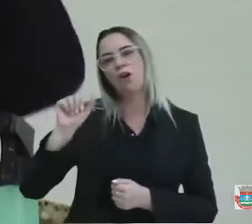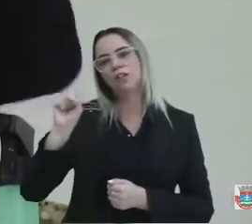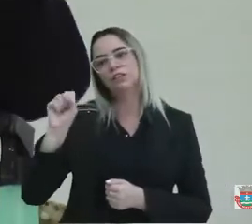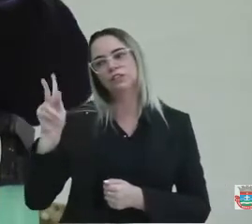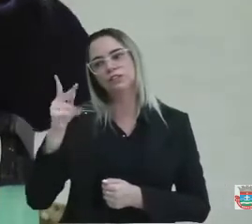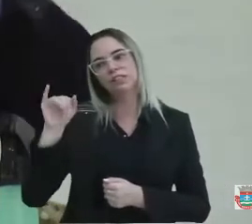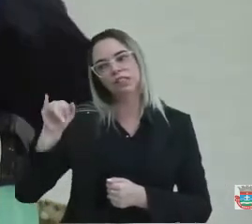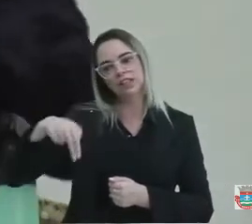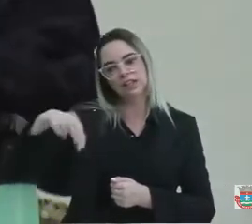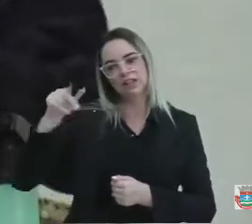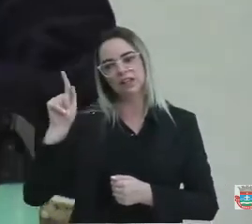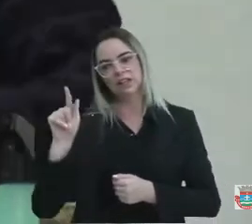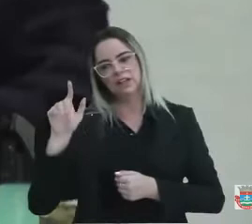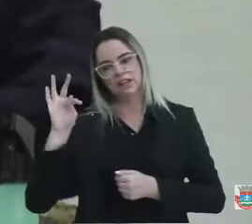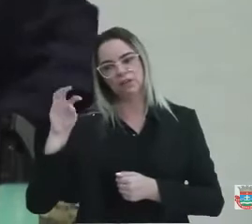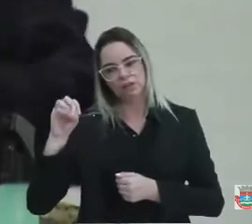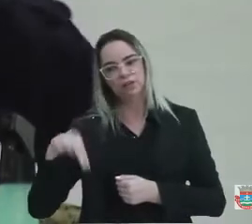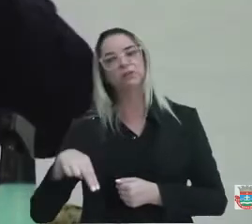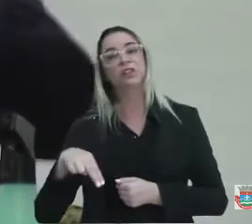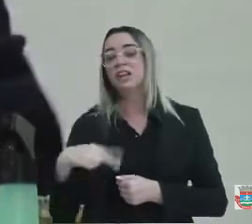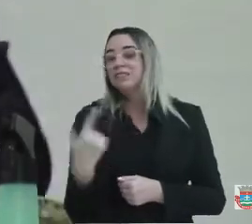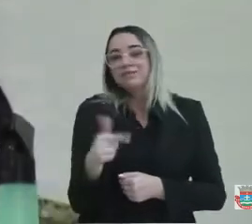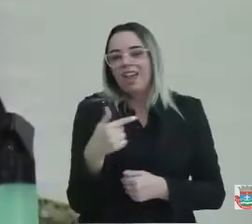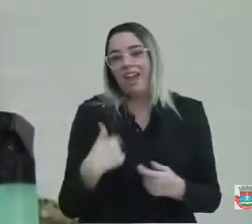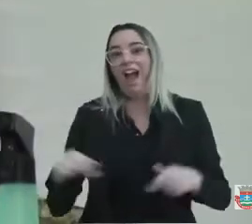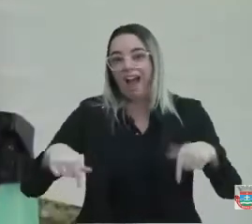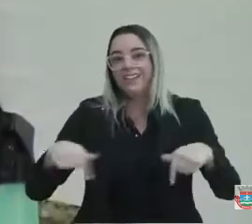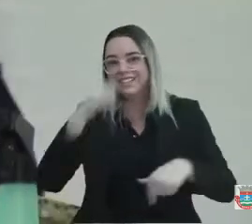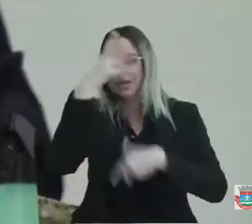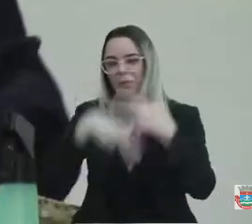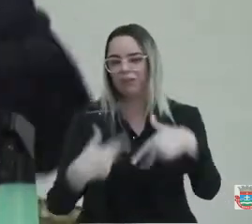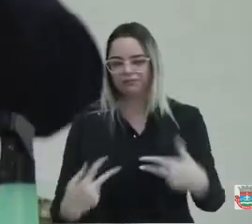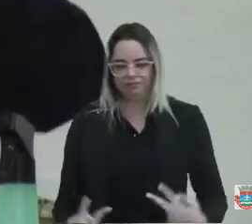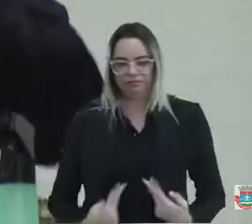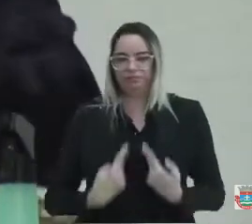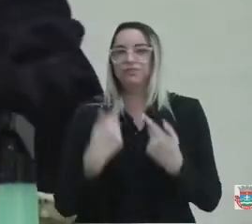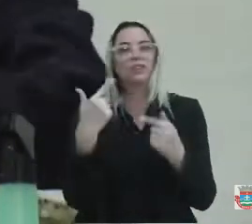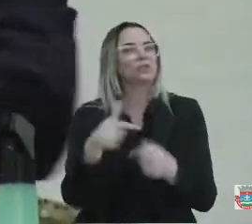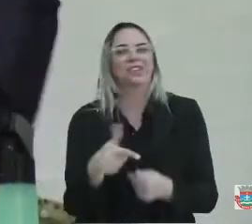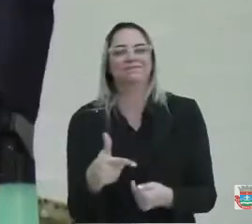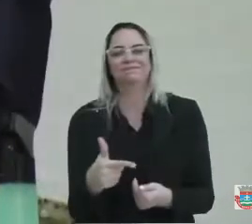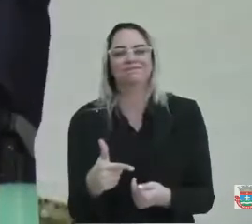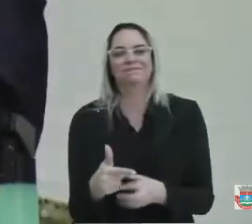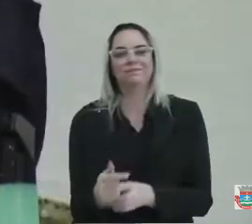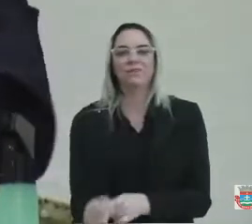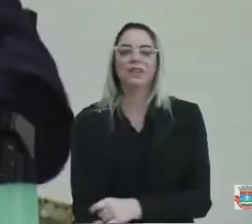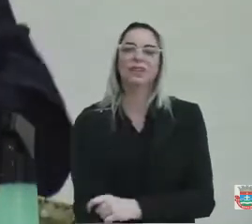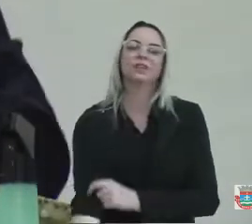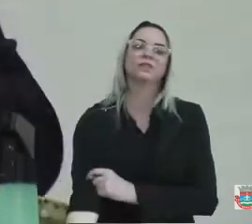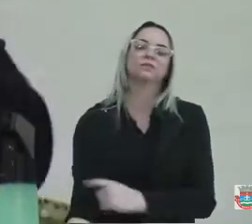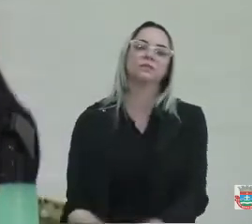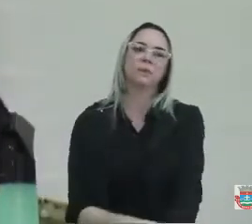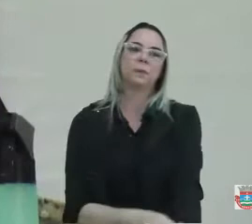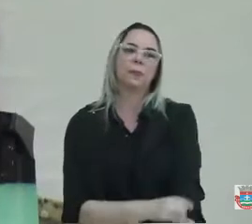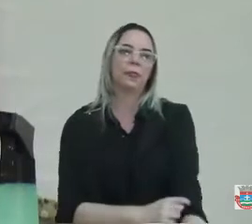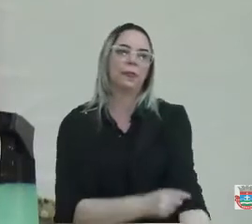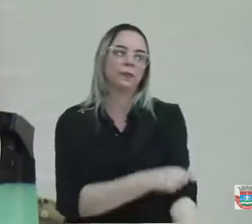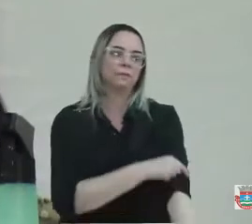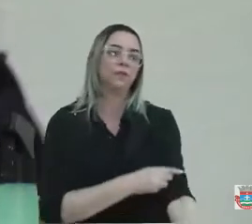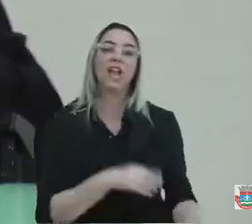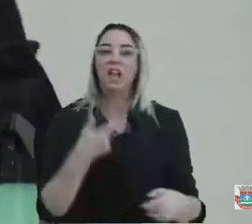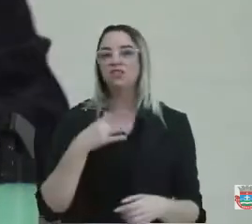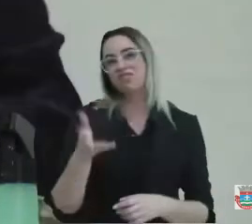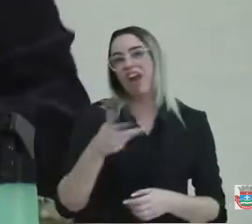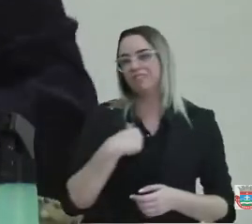aqui em São Bento não tem cirurgia de pequeno porte, mas esse vereador, junto com o doutor Washington, A demanda está grande. Hoje já respondi várias